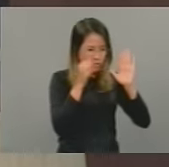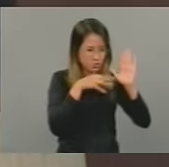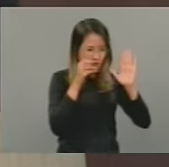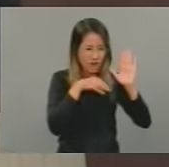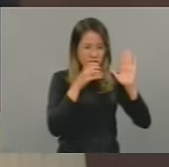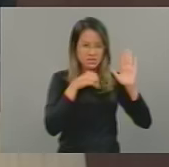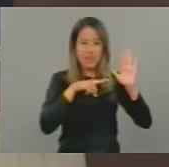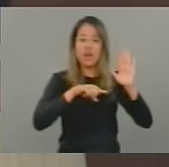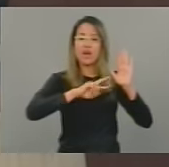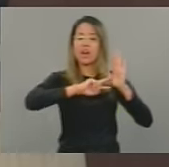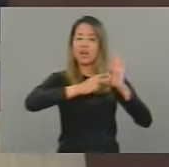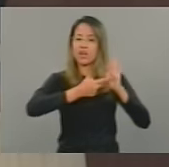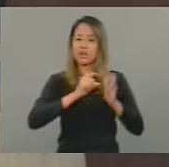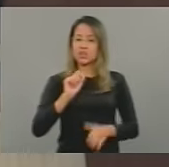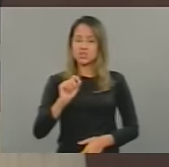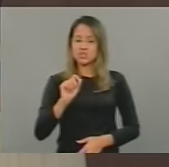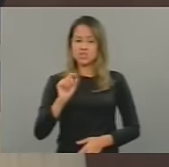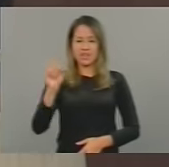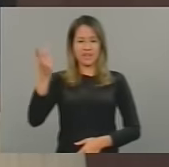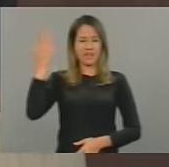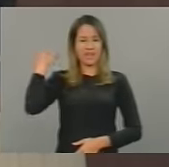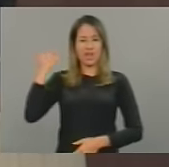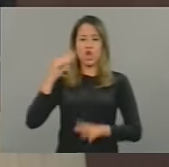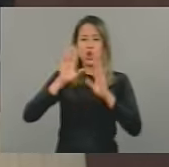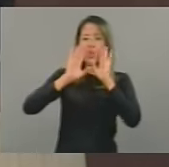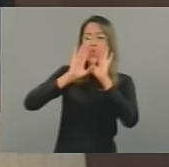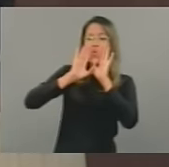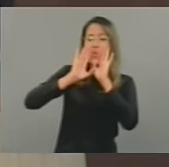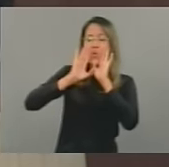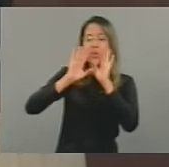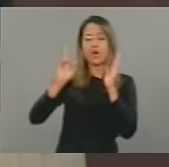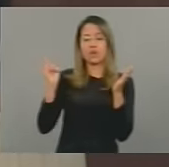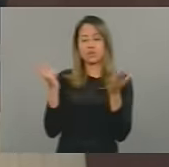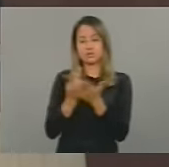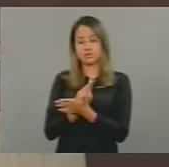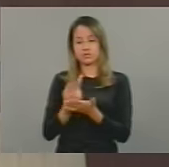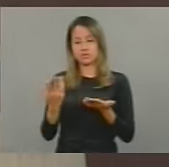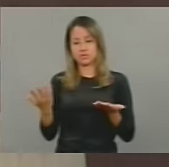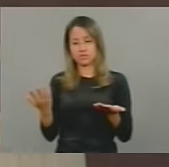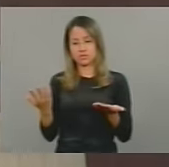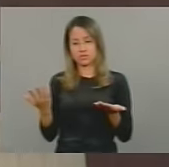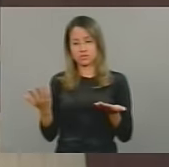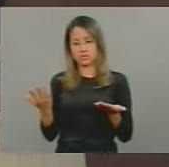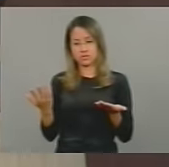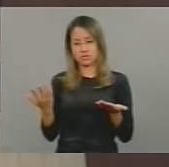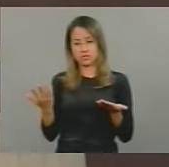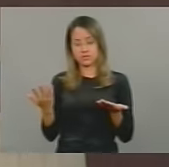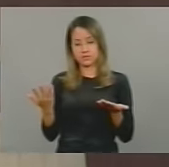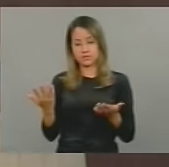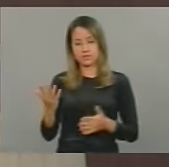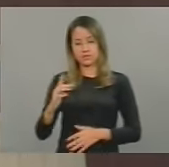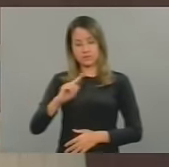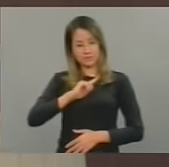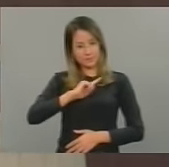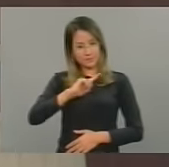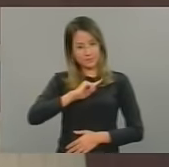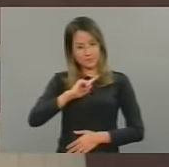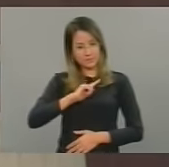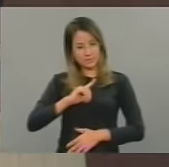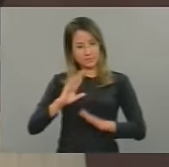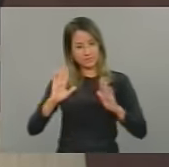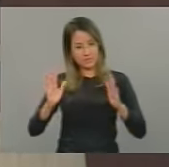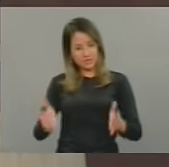tempo atrás, vaiaram-se médicos. Pode fazer todo tipo de relação